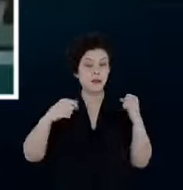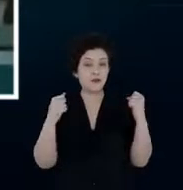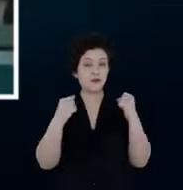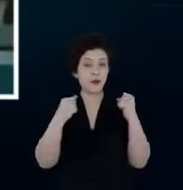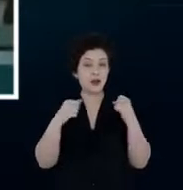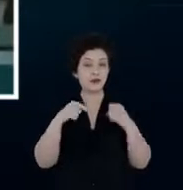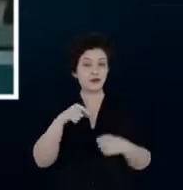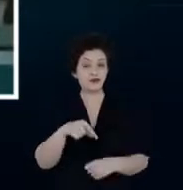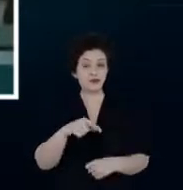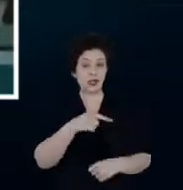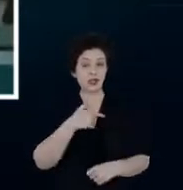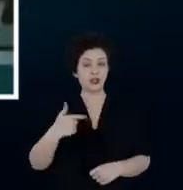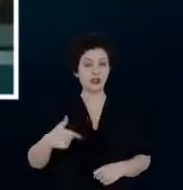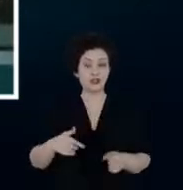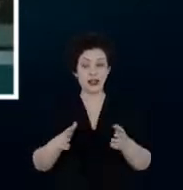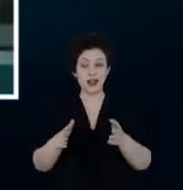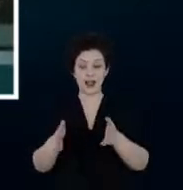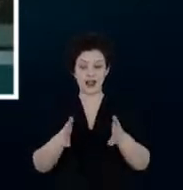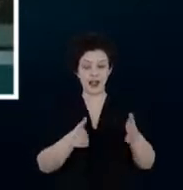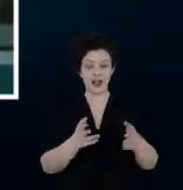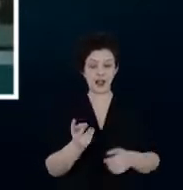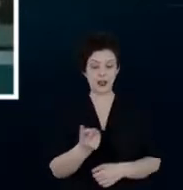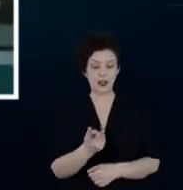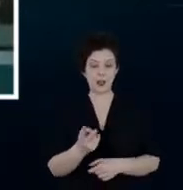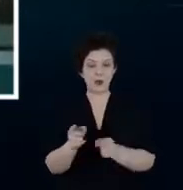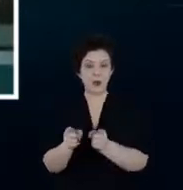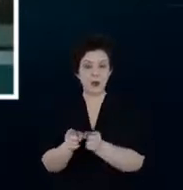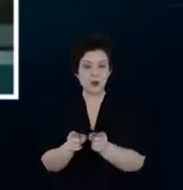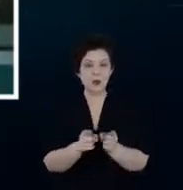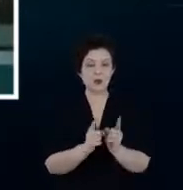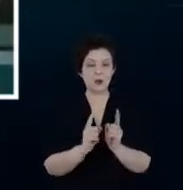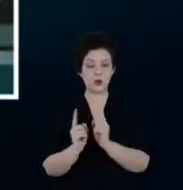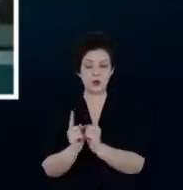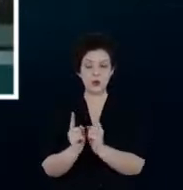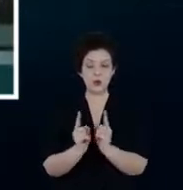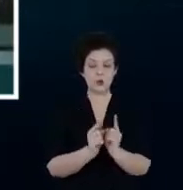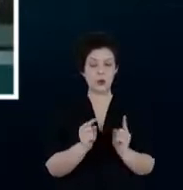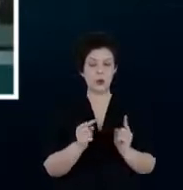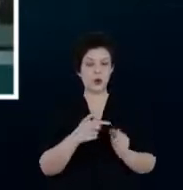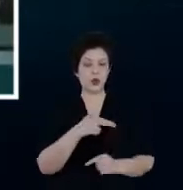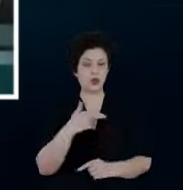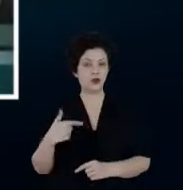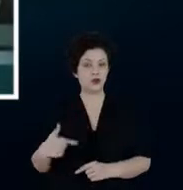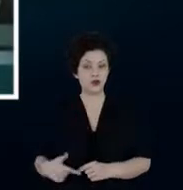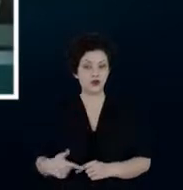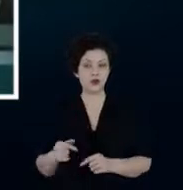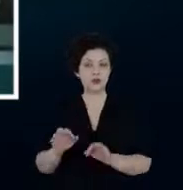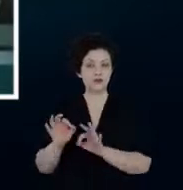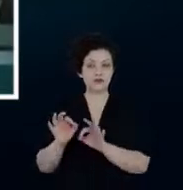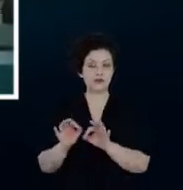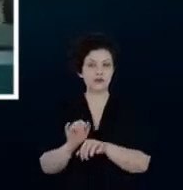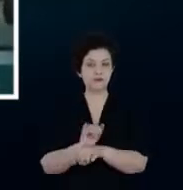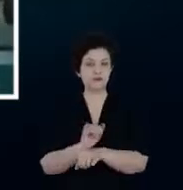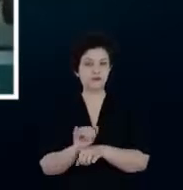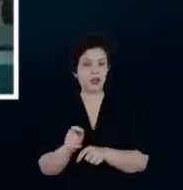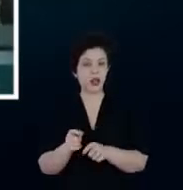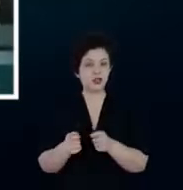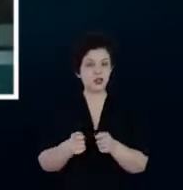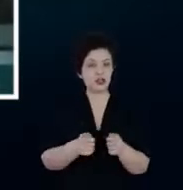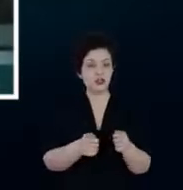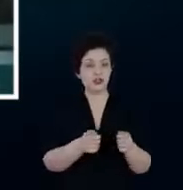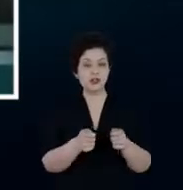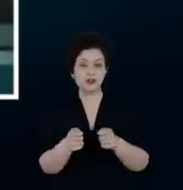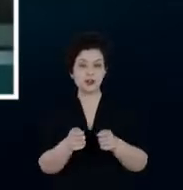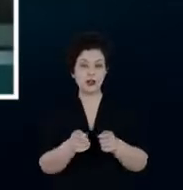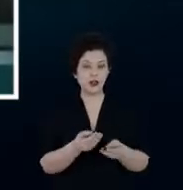são os períodos bem curtos que a China está adotando esse gerenciamento de demanda